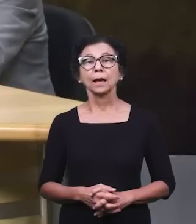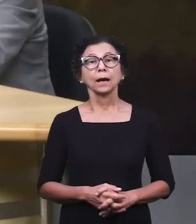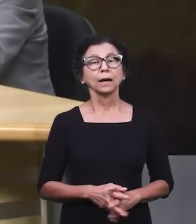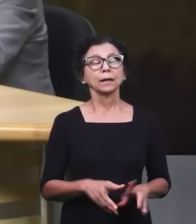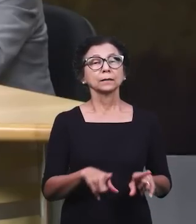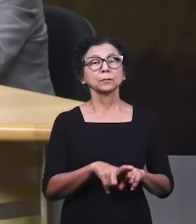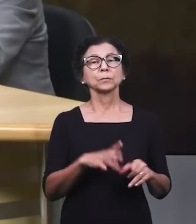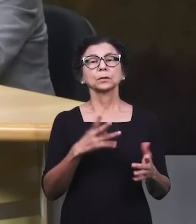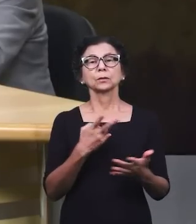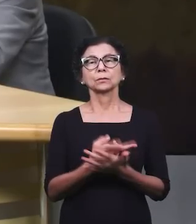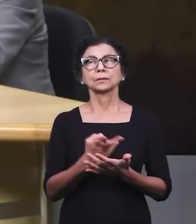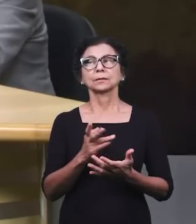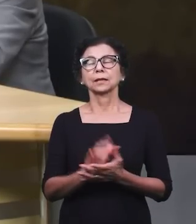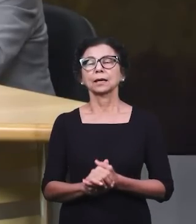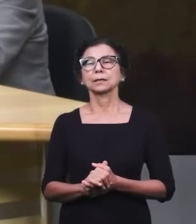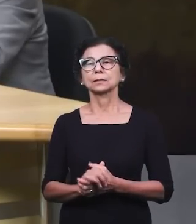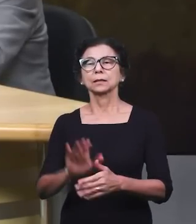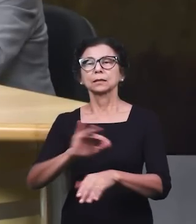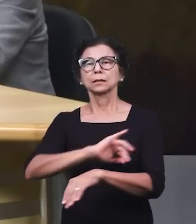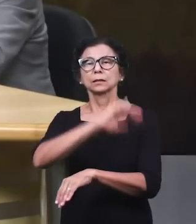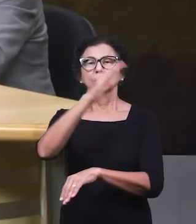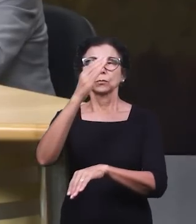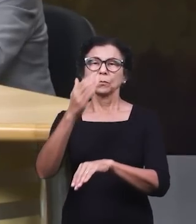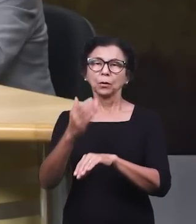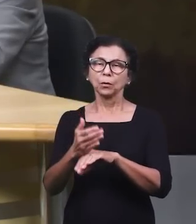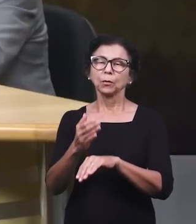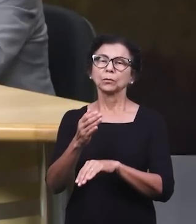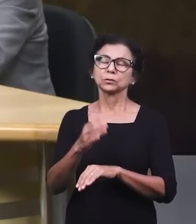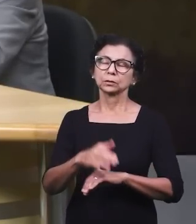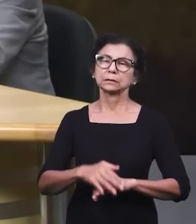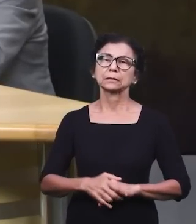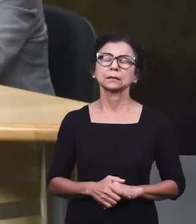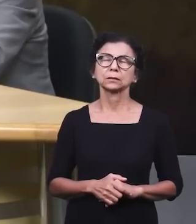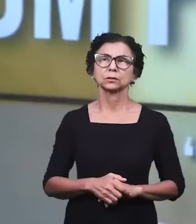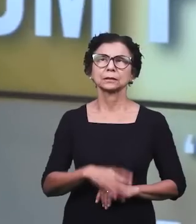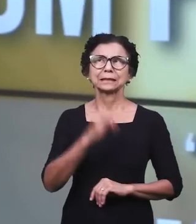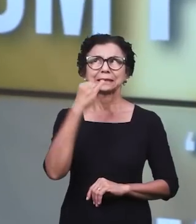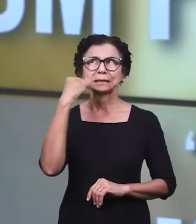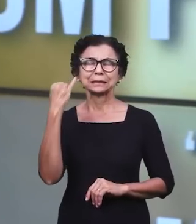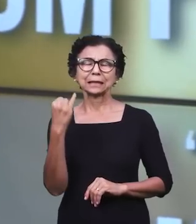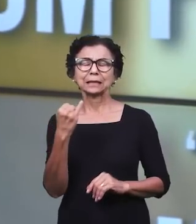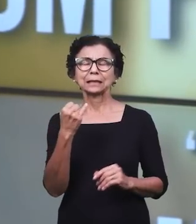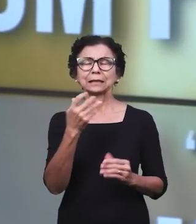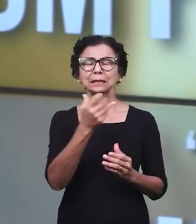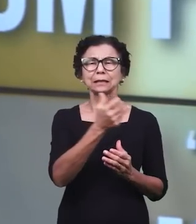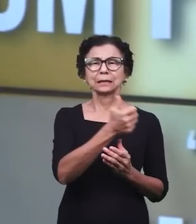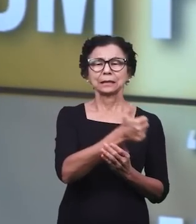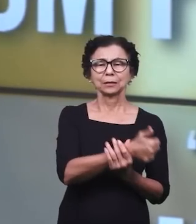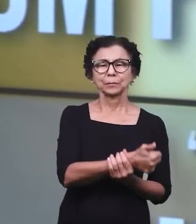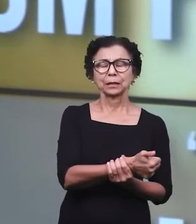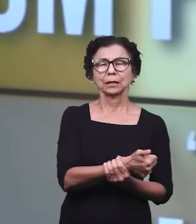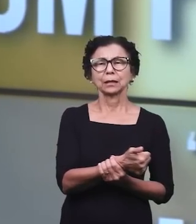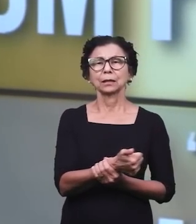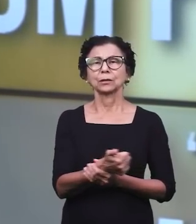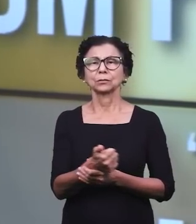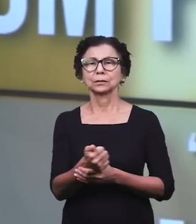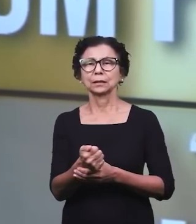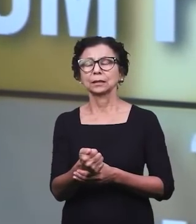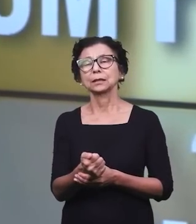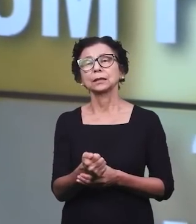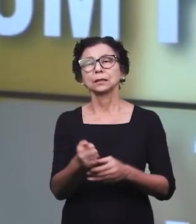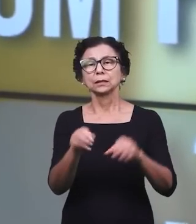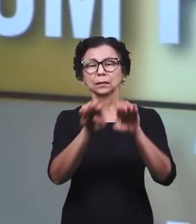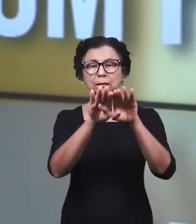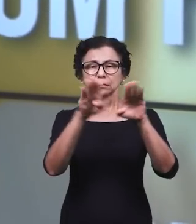sacrifício, que ele tinha uma resposta muito bonita do Senhor em relação aos outros deuses. Se você pegar a história do